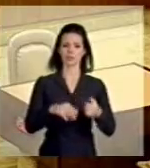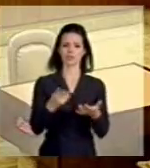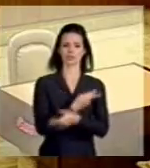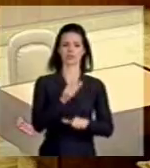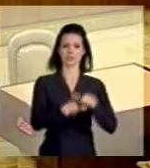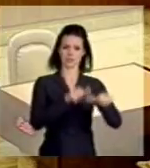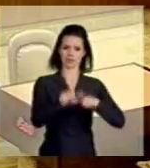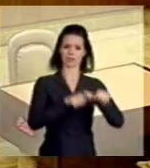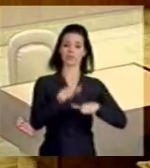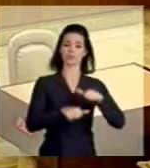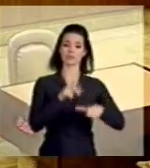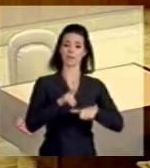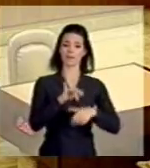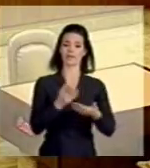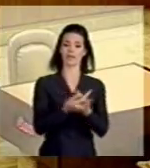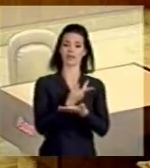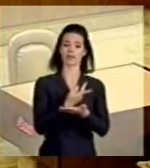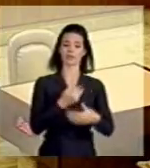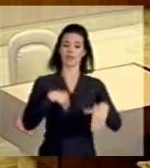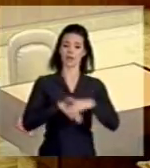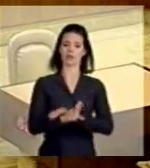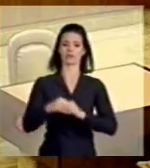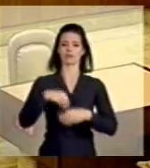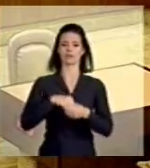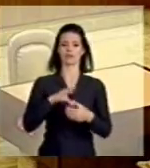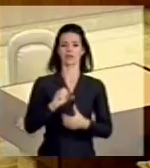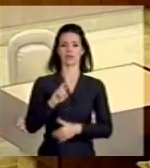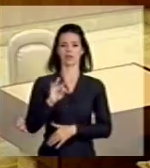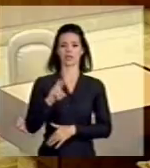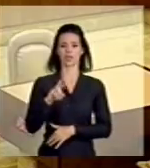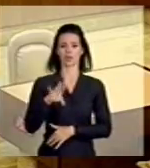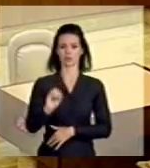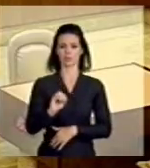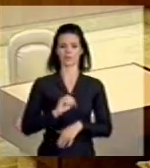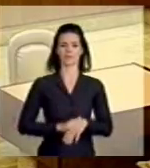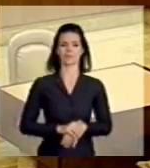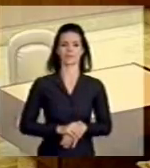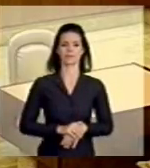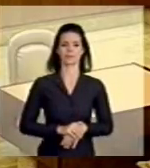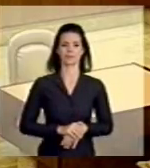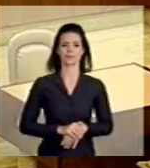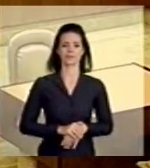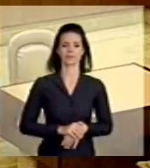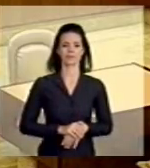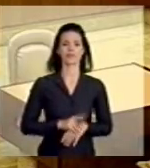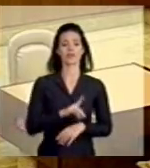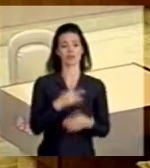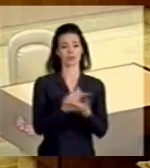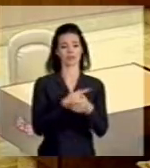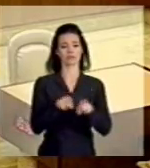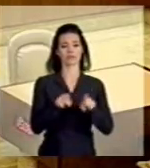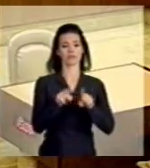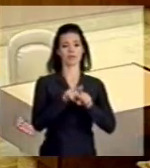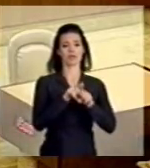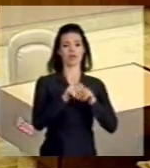retificação ficará arquivado no registro no cartório. Inexatidão da ordem cronológica e sucessiva referente à